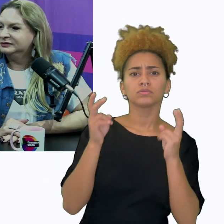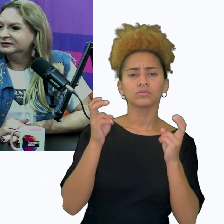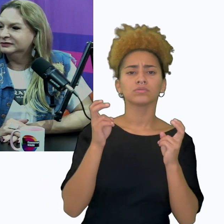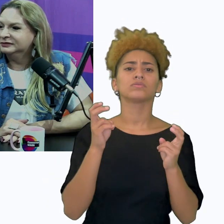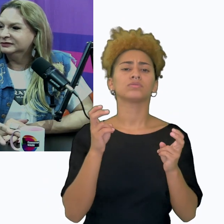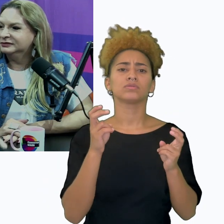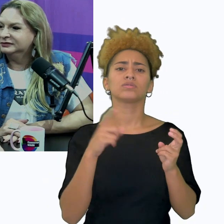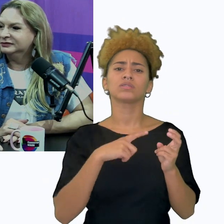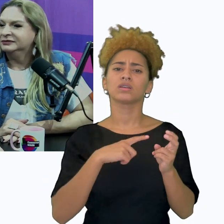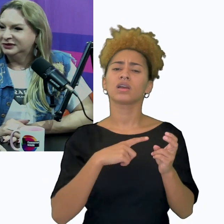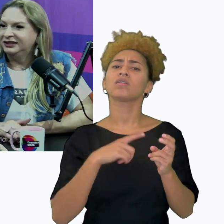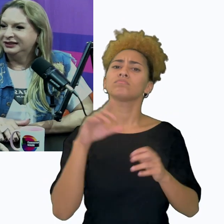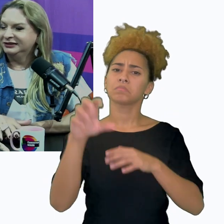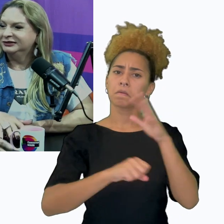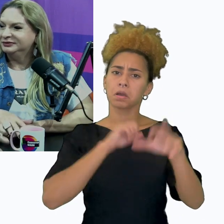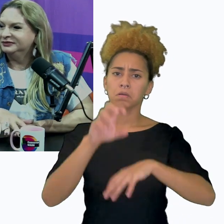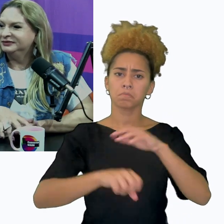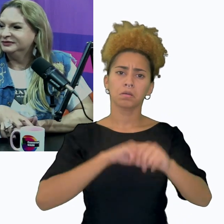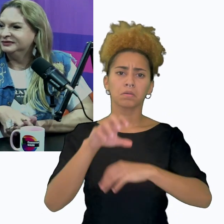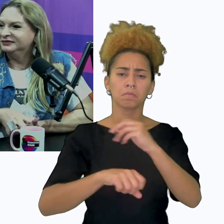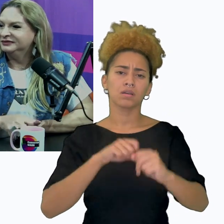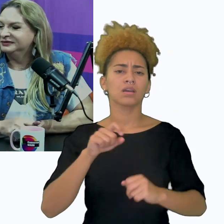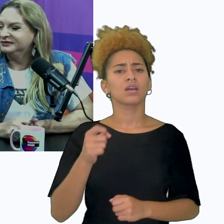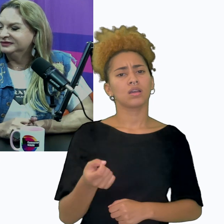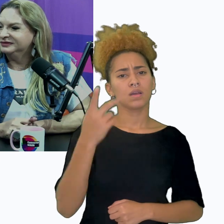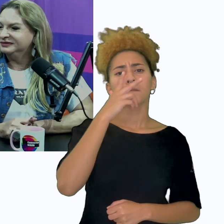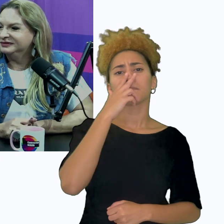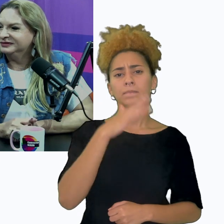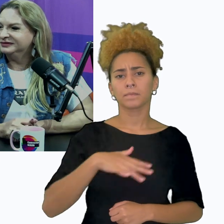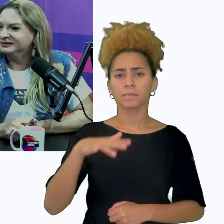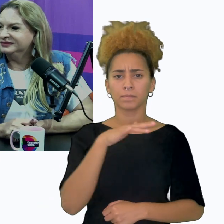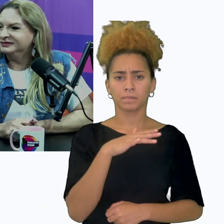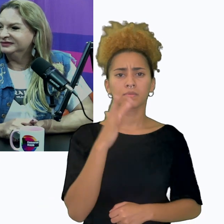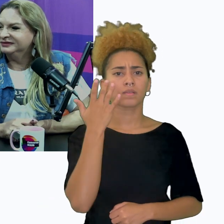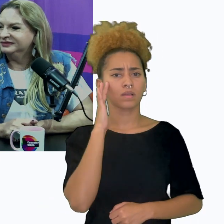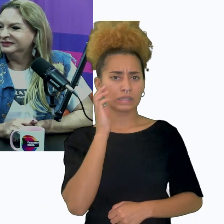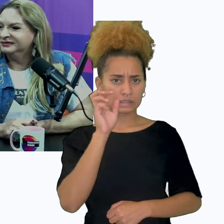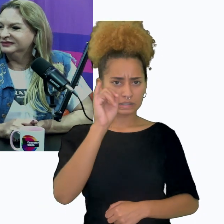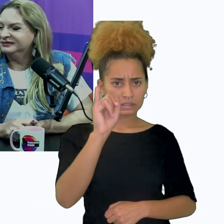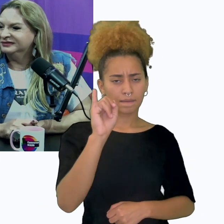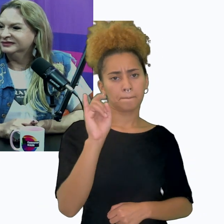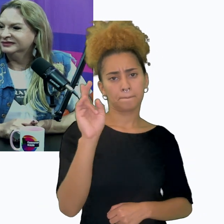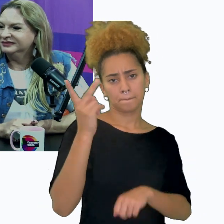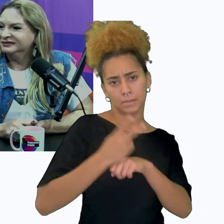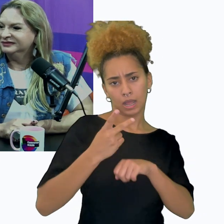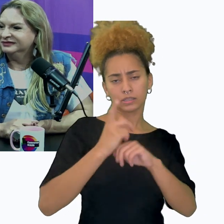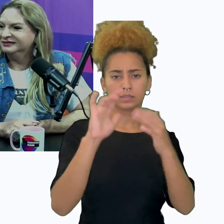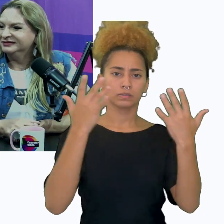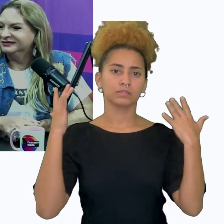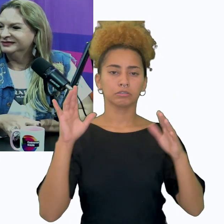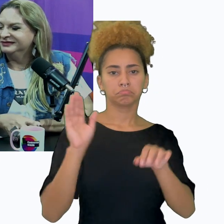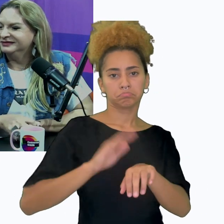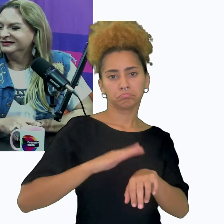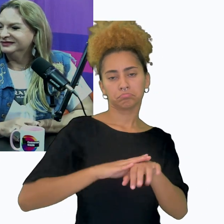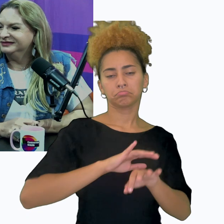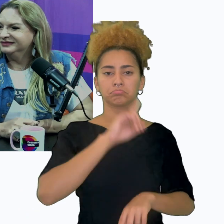de batata, né? Aí eu pegava assim, aquela roupa da Tina Turner parece isso daqui. Se eu jogar uma areiazinha prateada, vai ficar bem parecida.